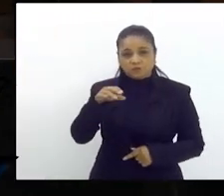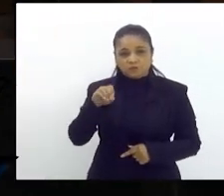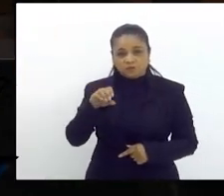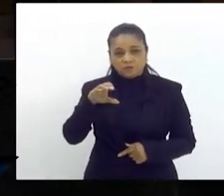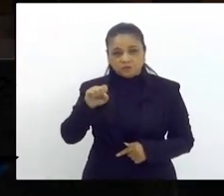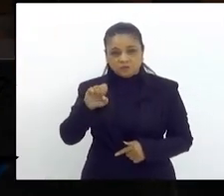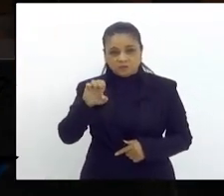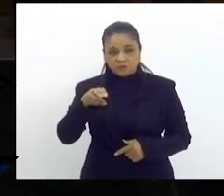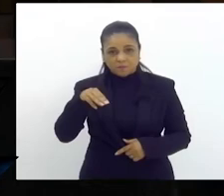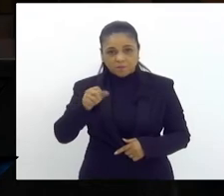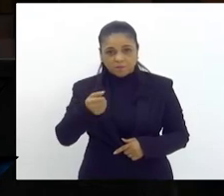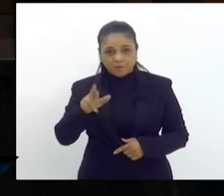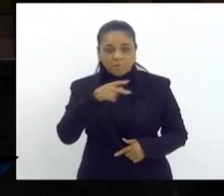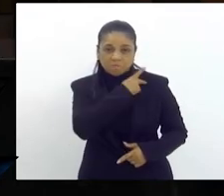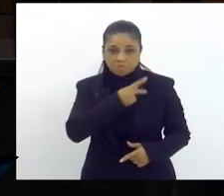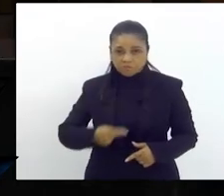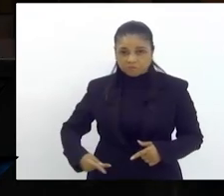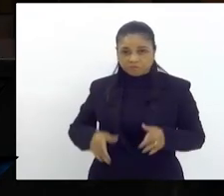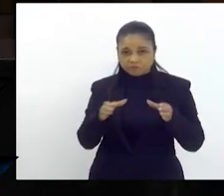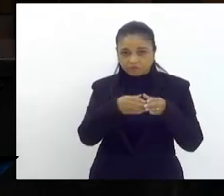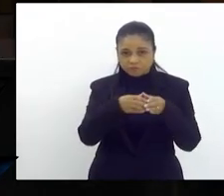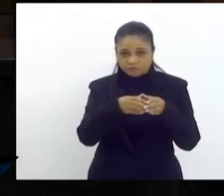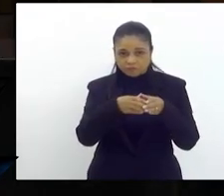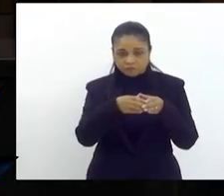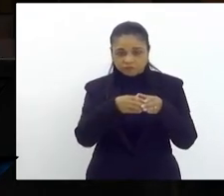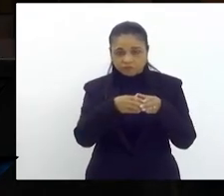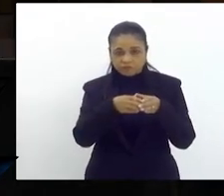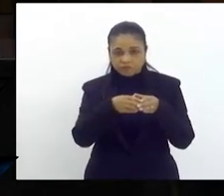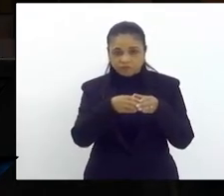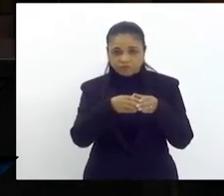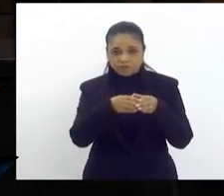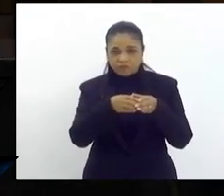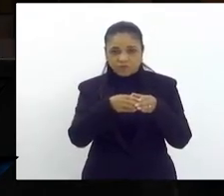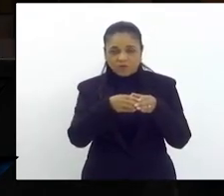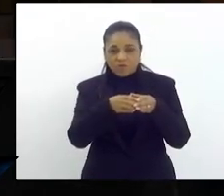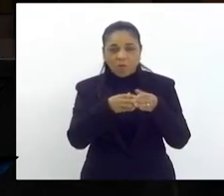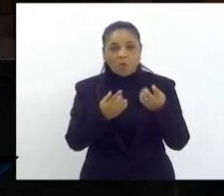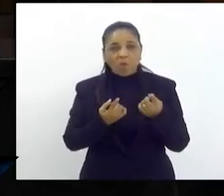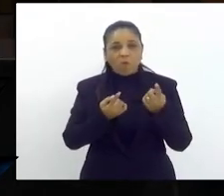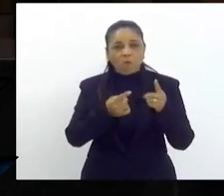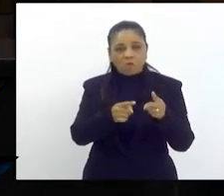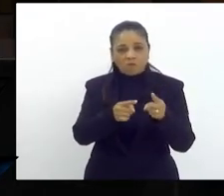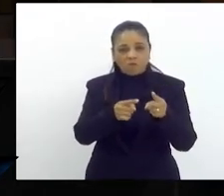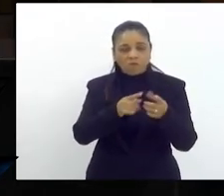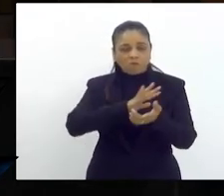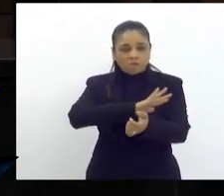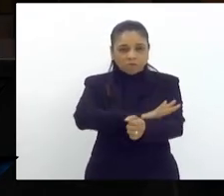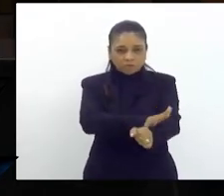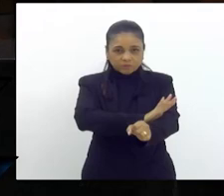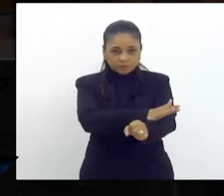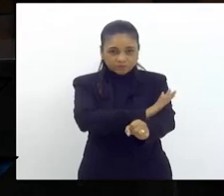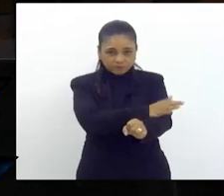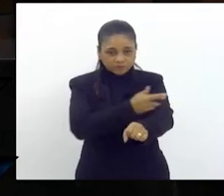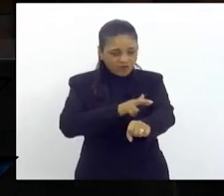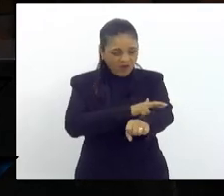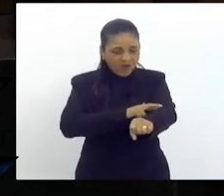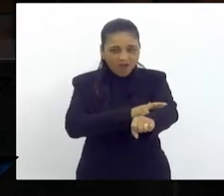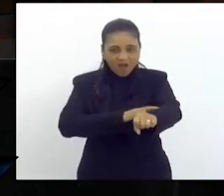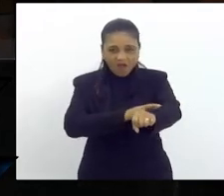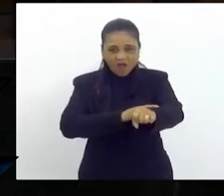que é o presidente da Comissão de combate as discriminações de raça